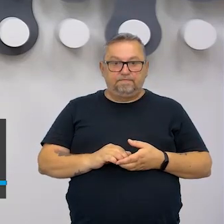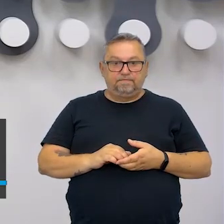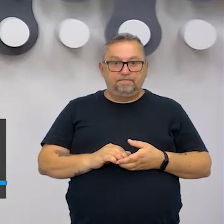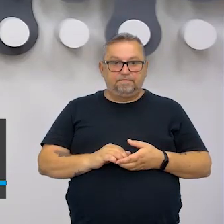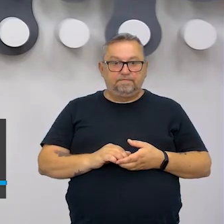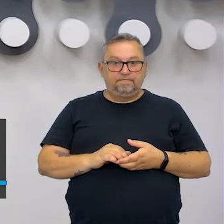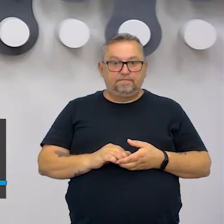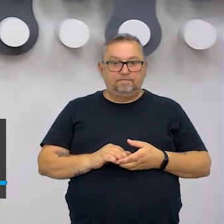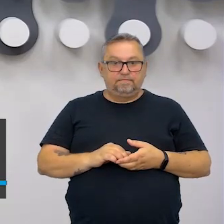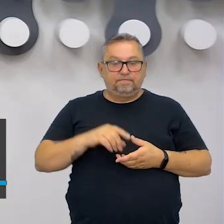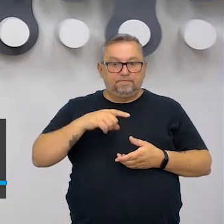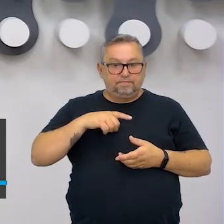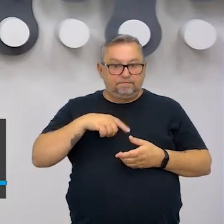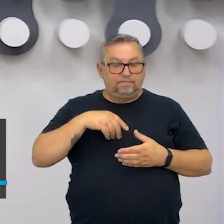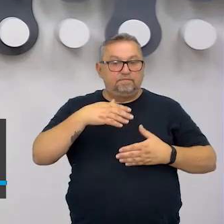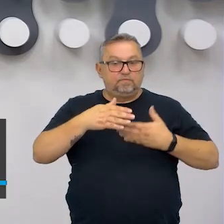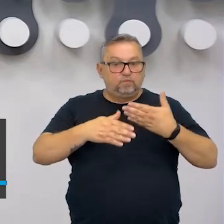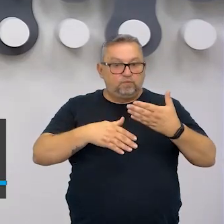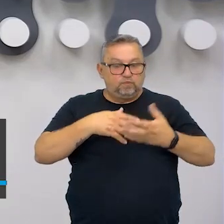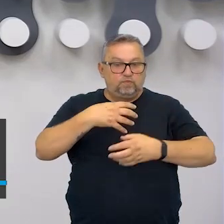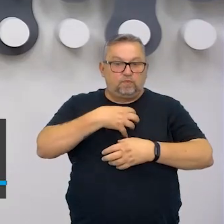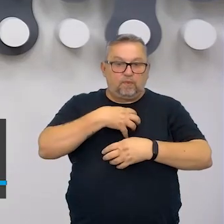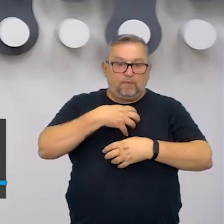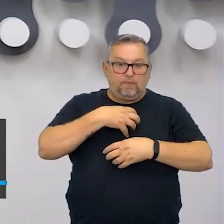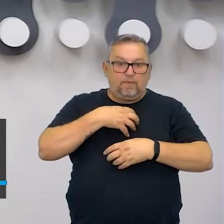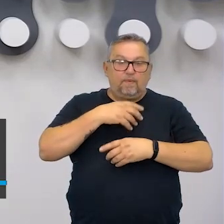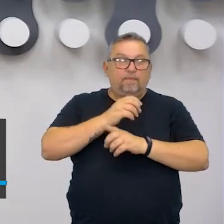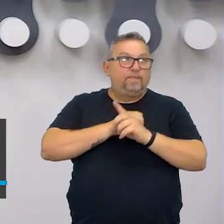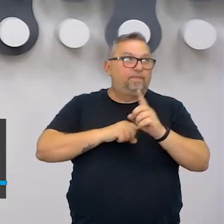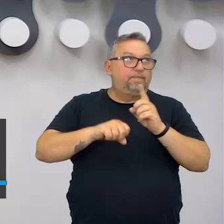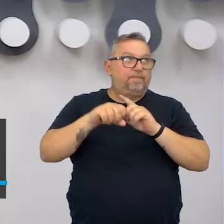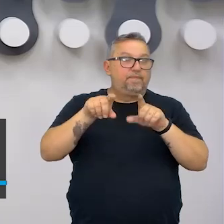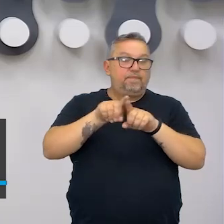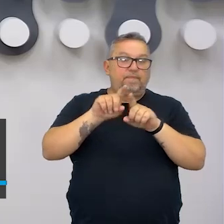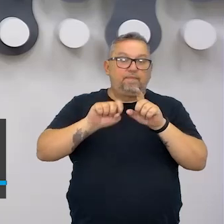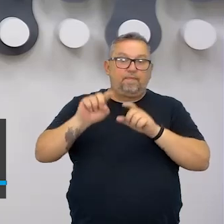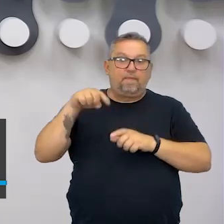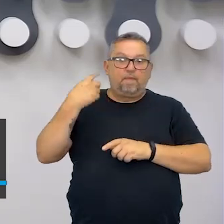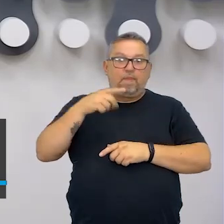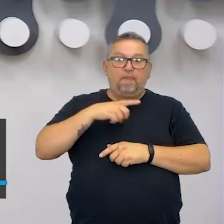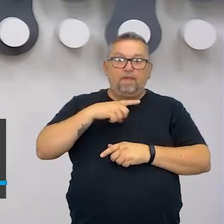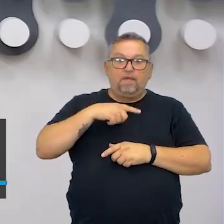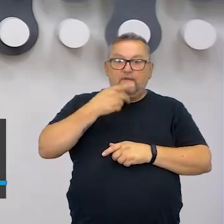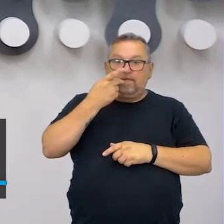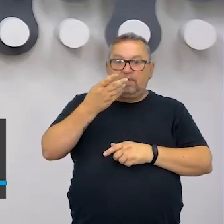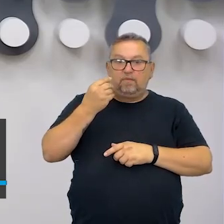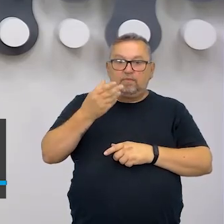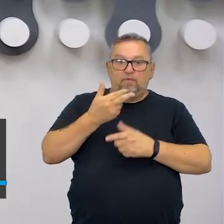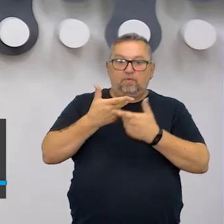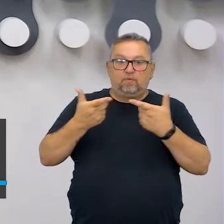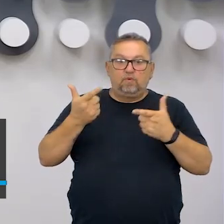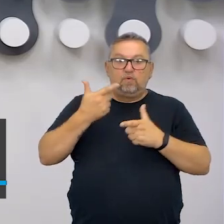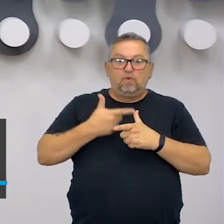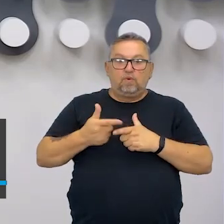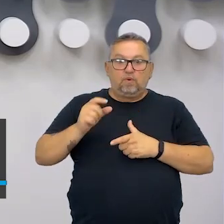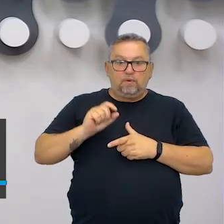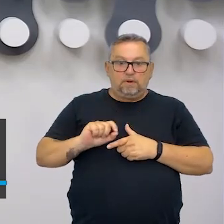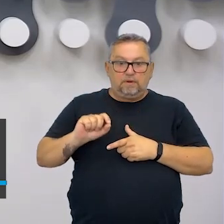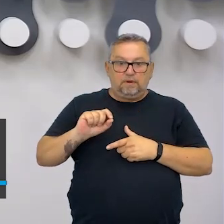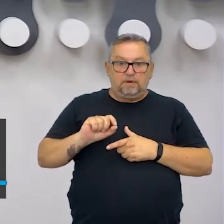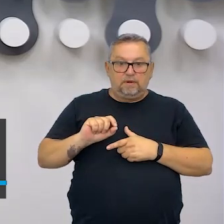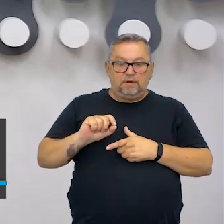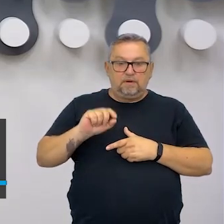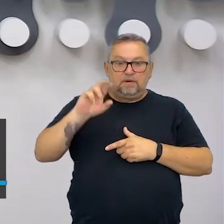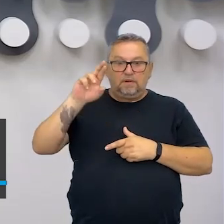Nós nesse itinerário, nesse componente razão e sociedade, né, nós temos falado muito aqui a respeito